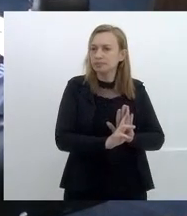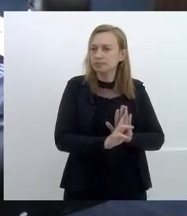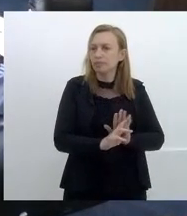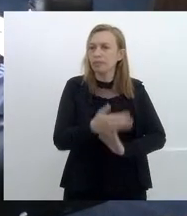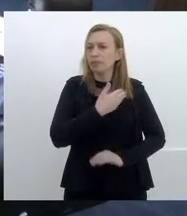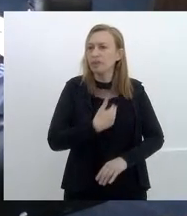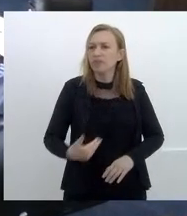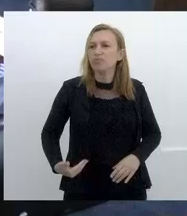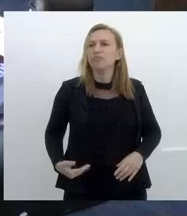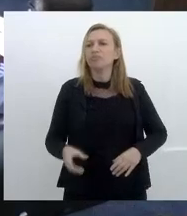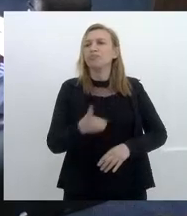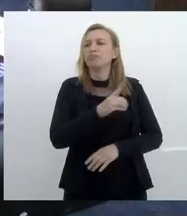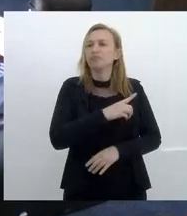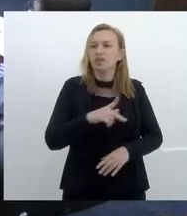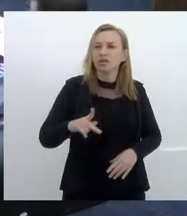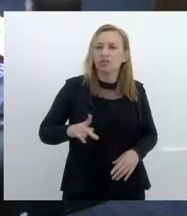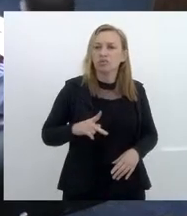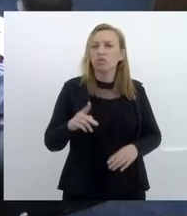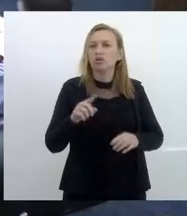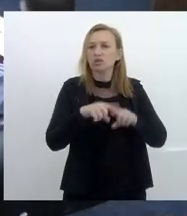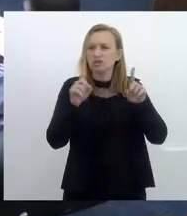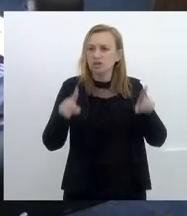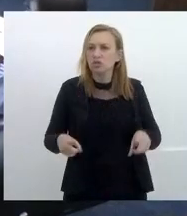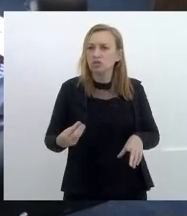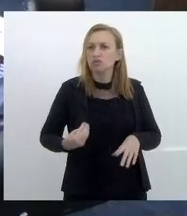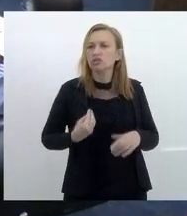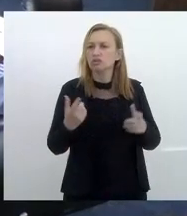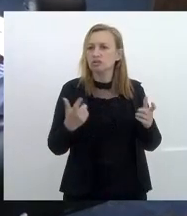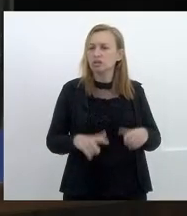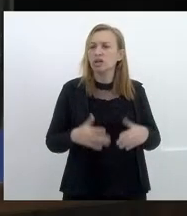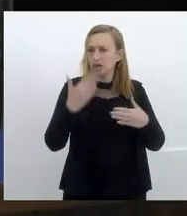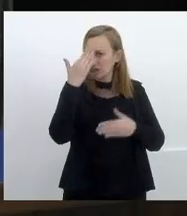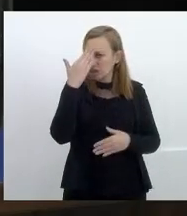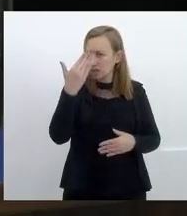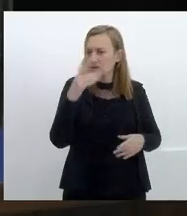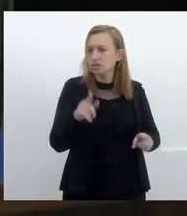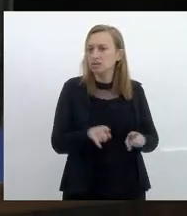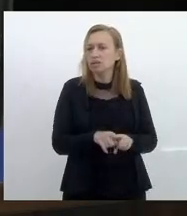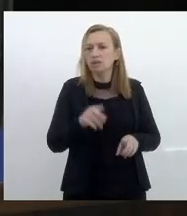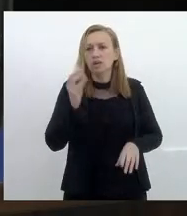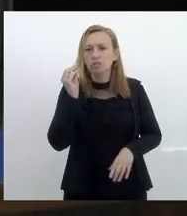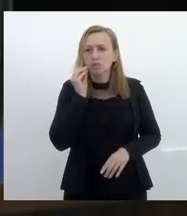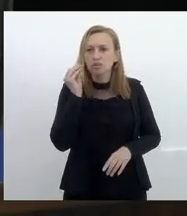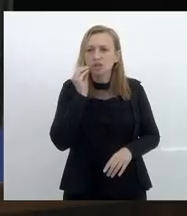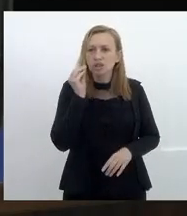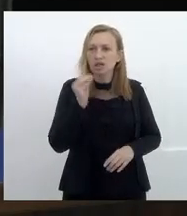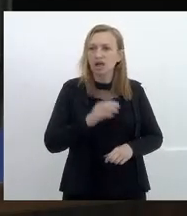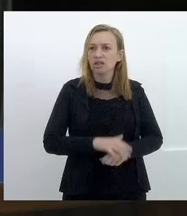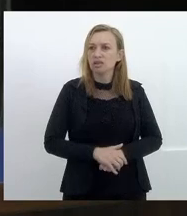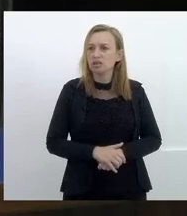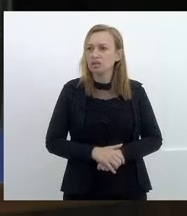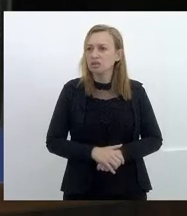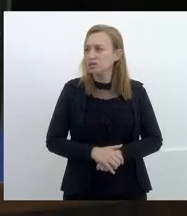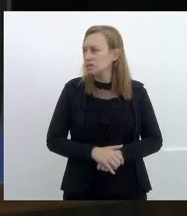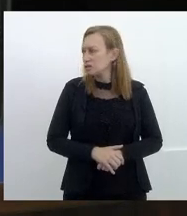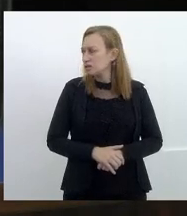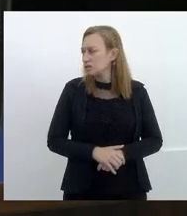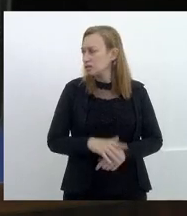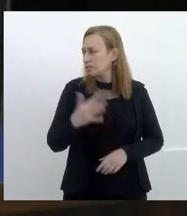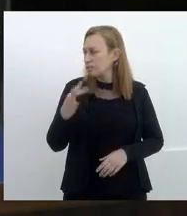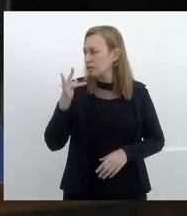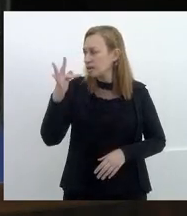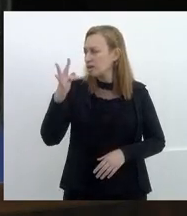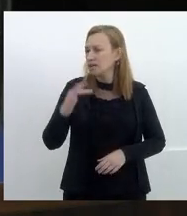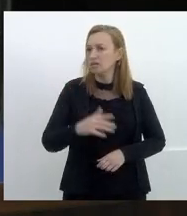Defensoria Pública aos servidores que a questão agradeço muito essa oportunidade você é muito muito